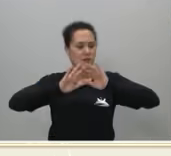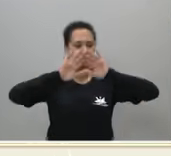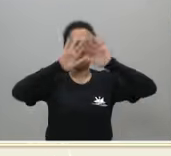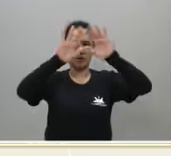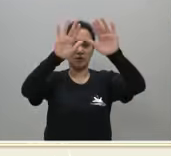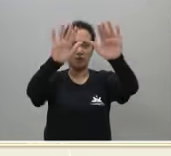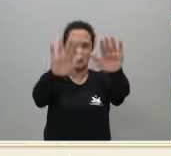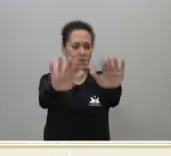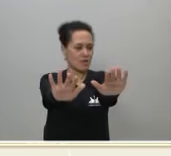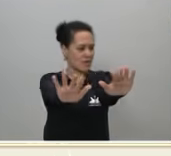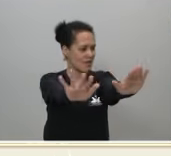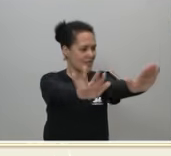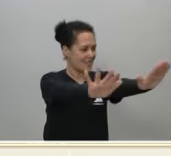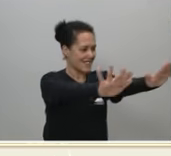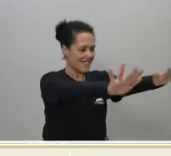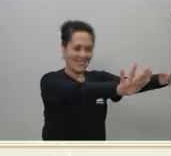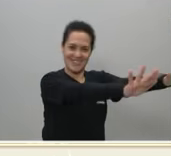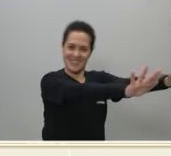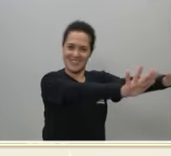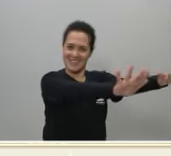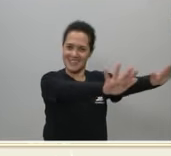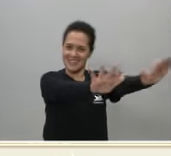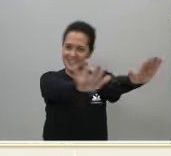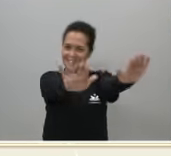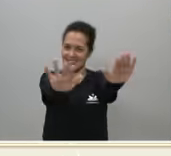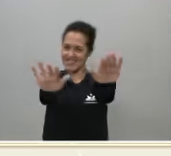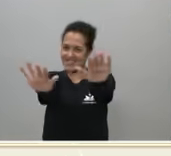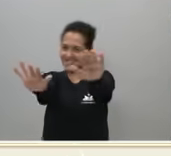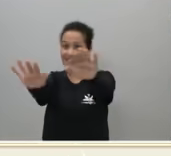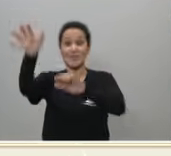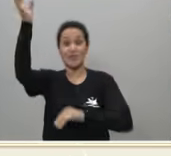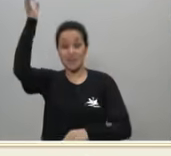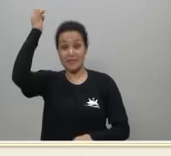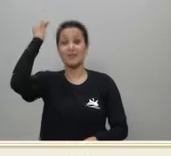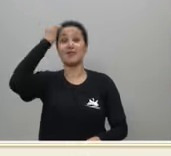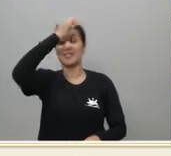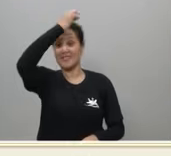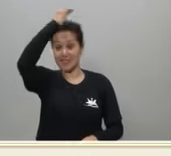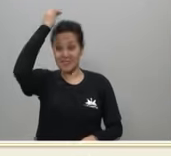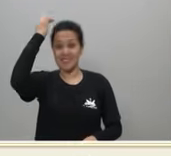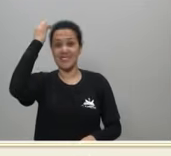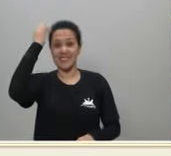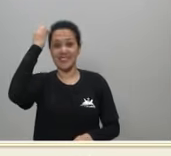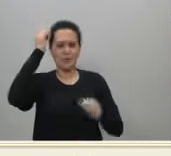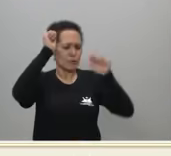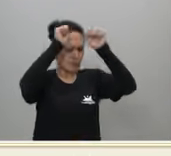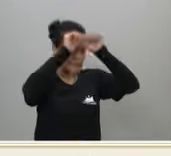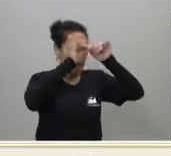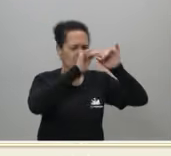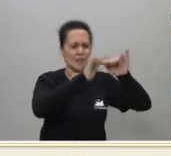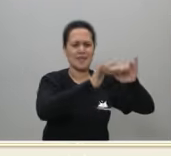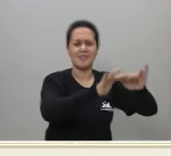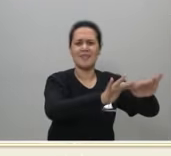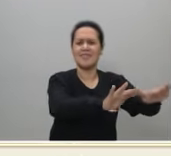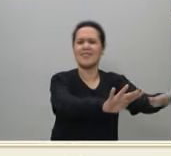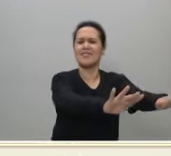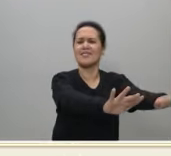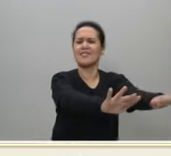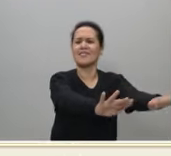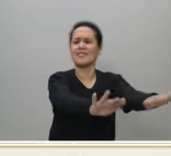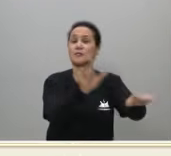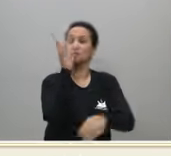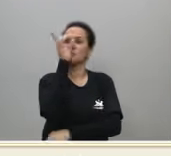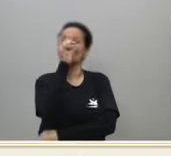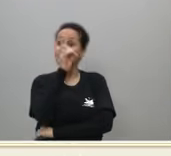Eu diria como nós precisamos, e eu digo a partir deste domingo. Já repito, sexta-feira vamos